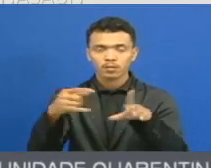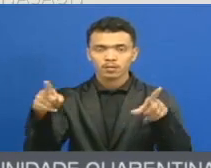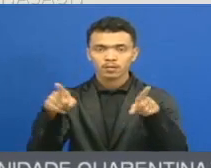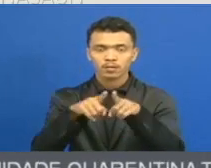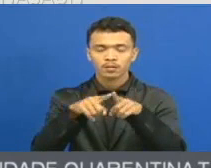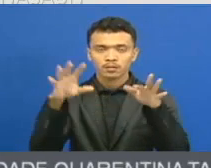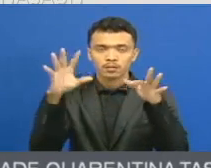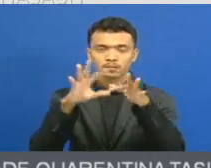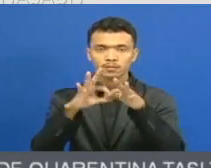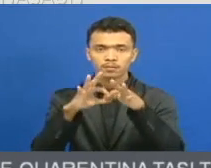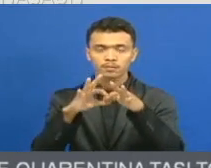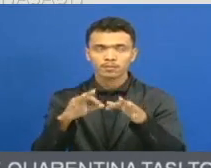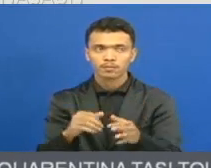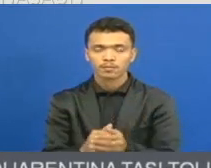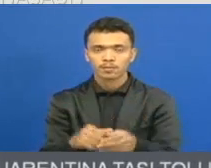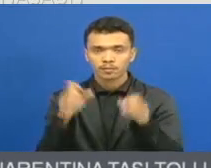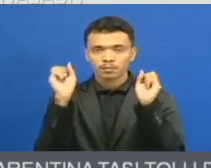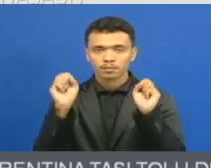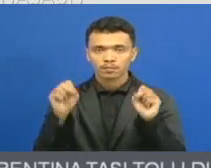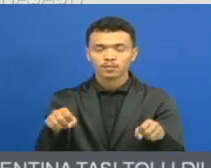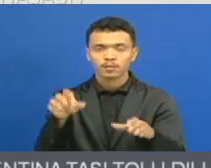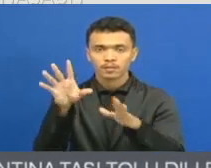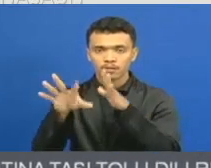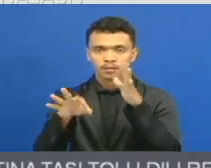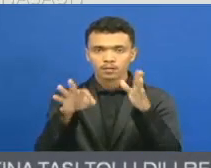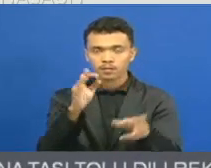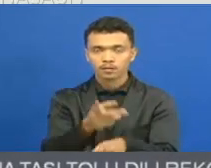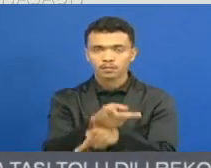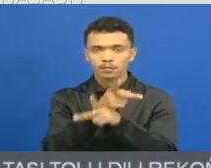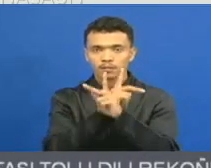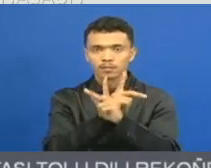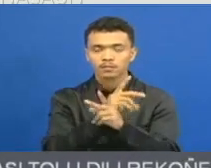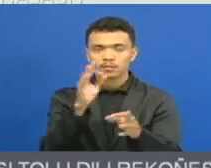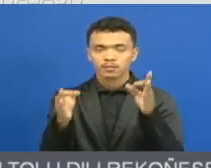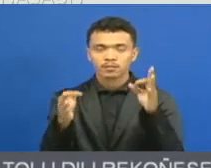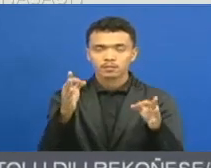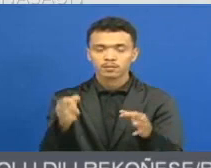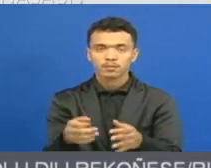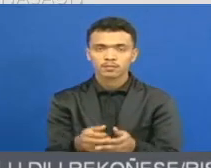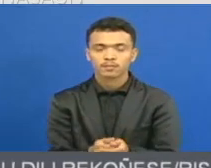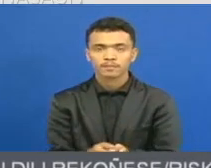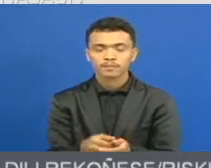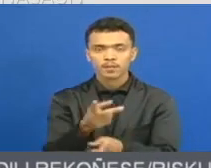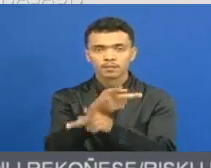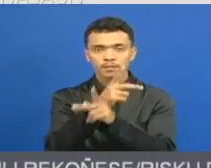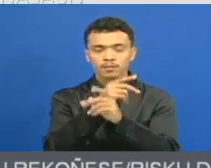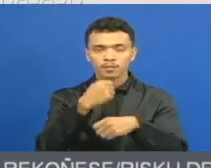que tama no dar membro nem a põe bele retan empréstimo então empréstimo para hudi